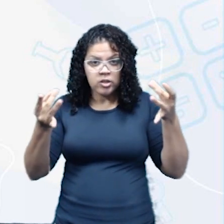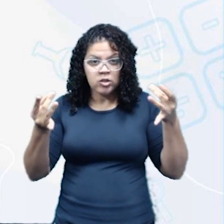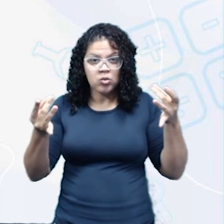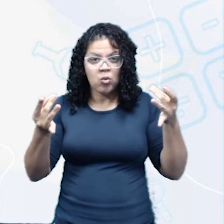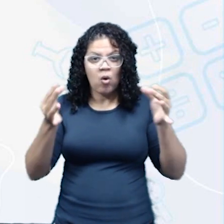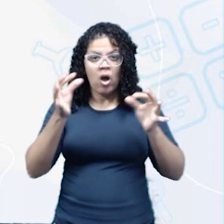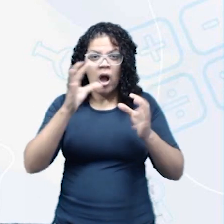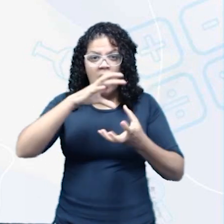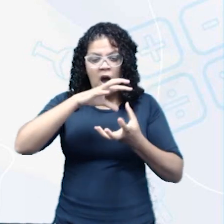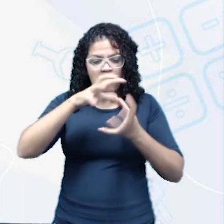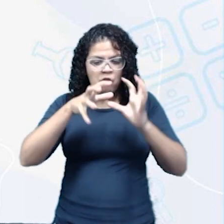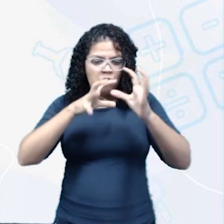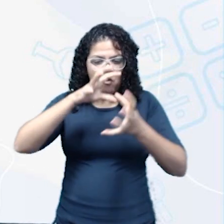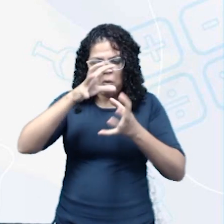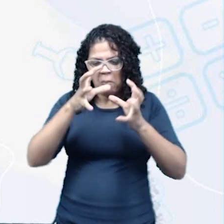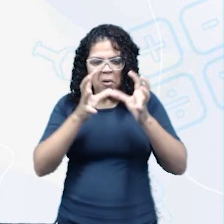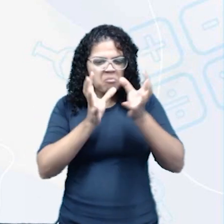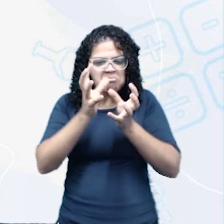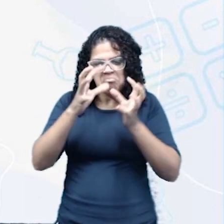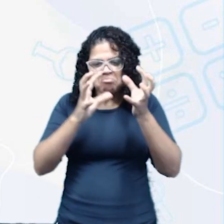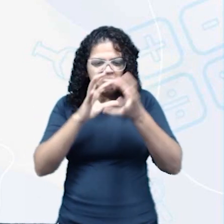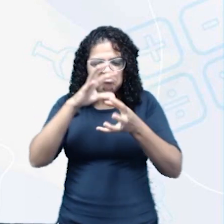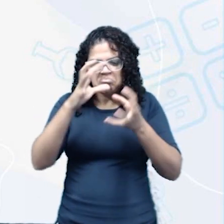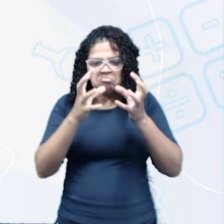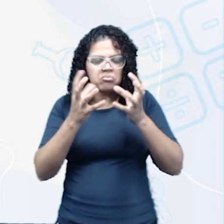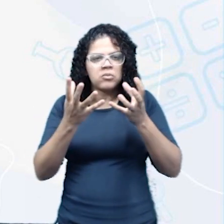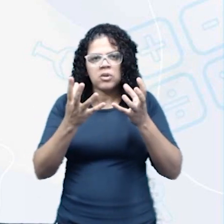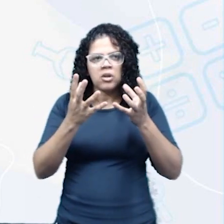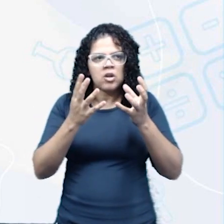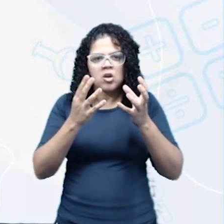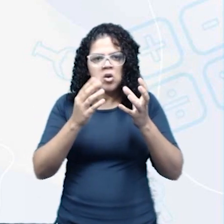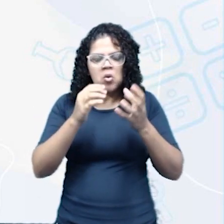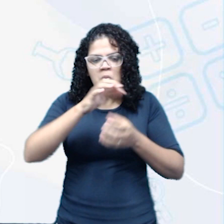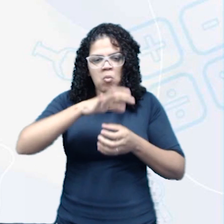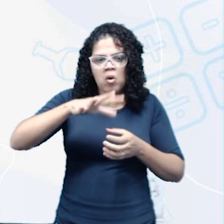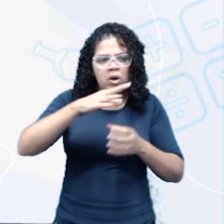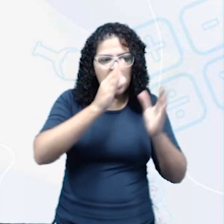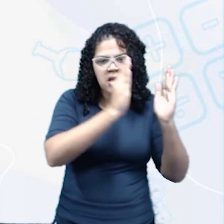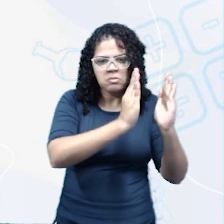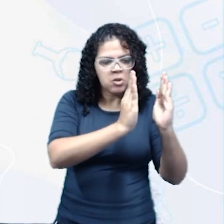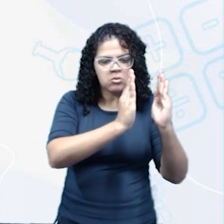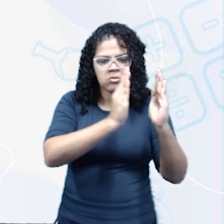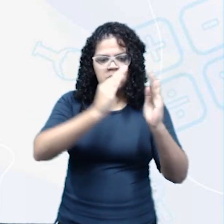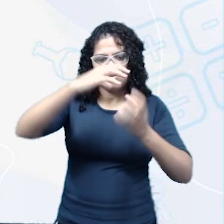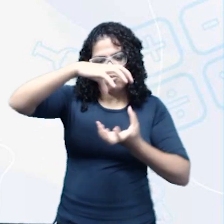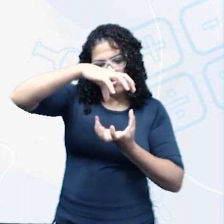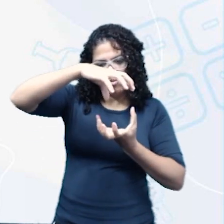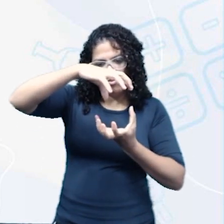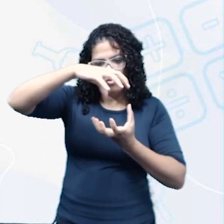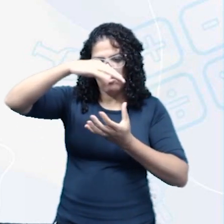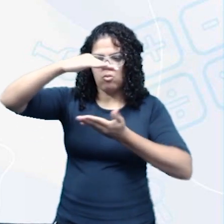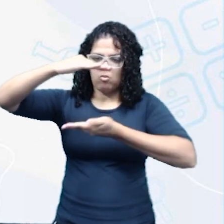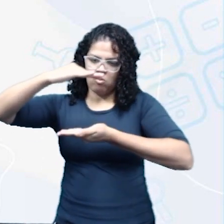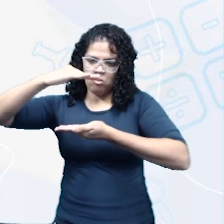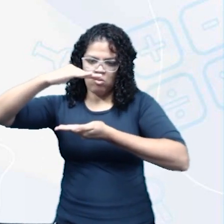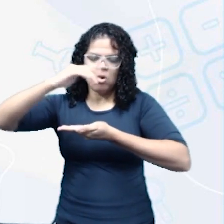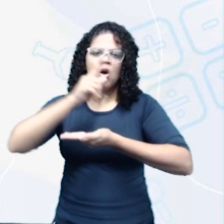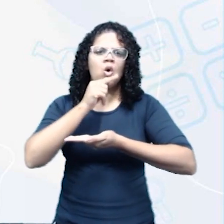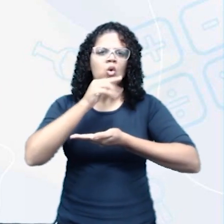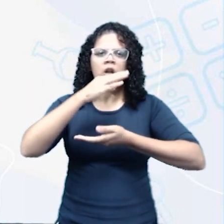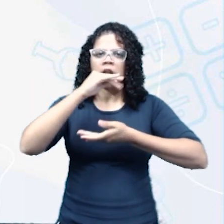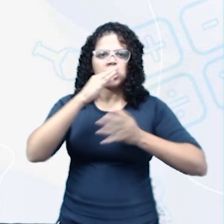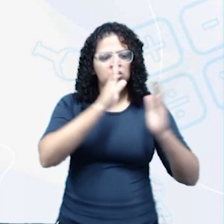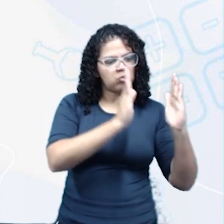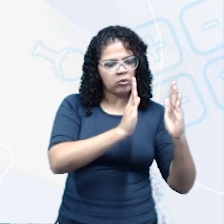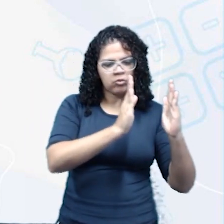é indefinida. Na verdade, se você colocar um líquido em qualquer lugar, ele vai tomar aquela forma daquele local que você colocou, né? Aquele